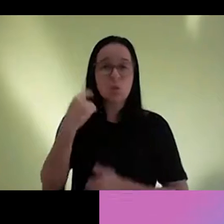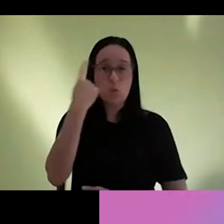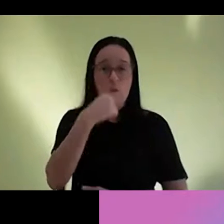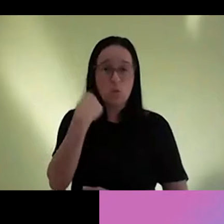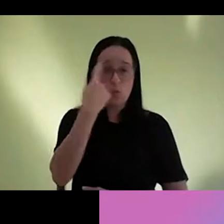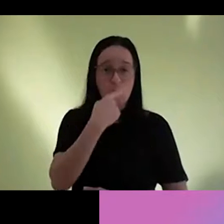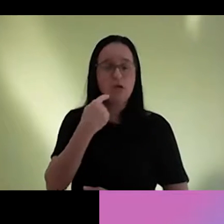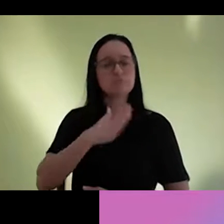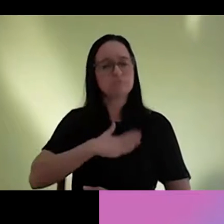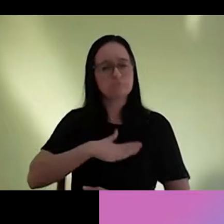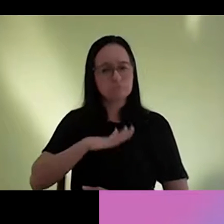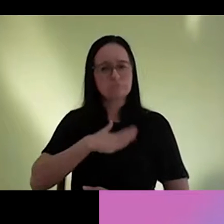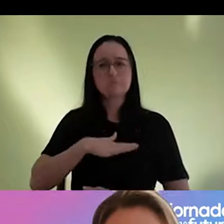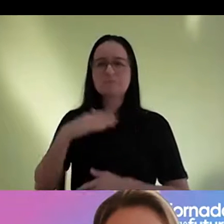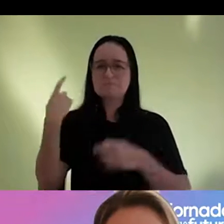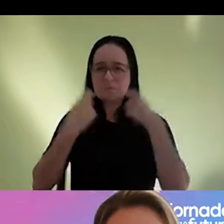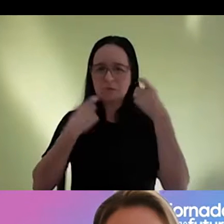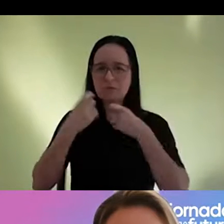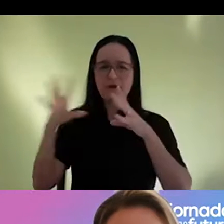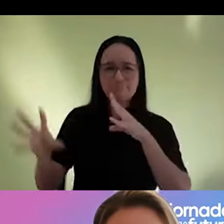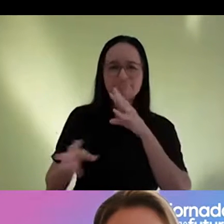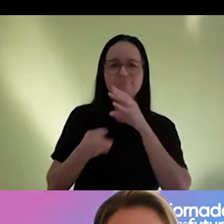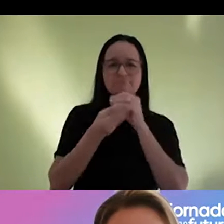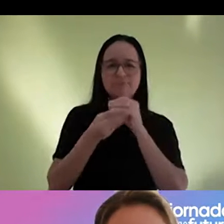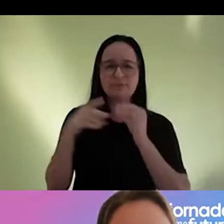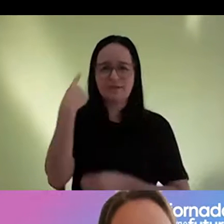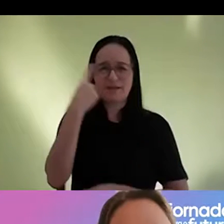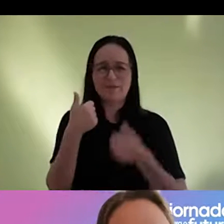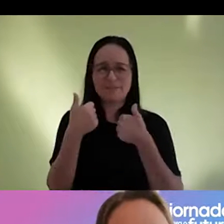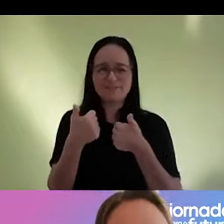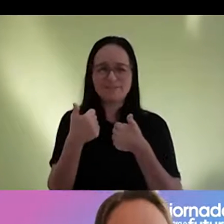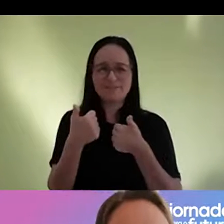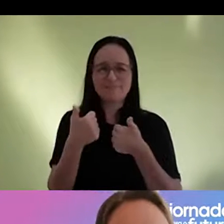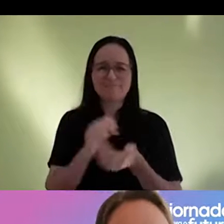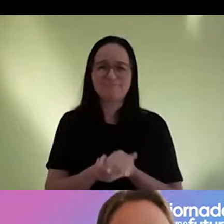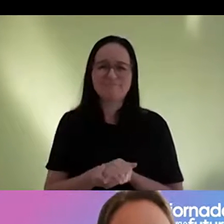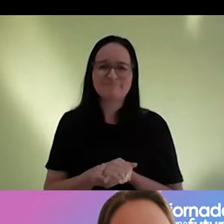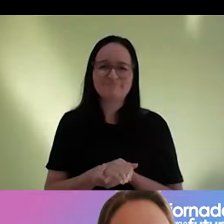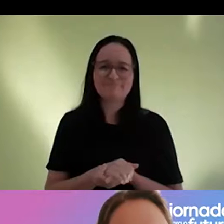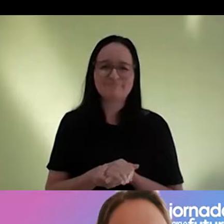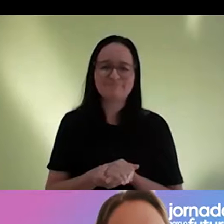tranquilo que as suas horas serão computadas automaticamente bom meninas vocês querem se despedir